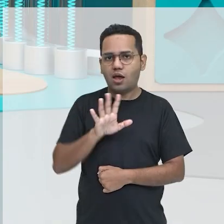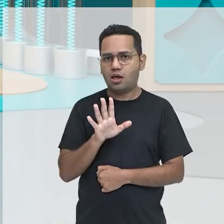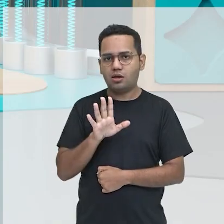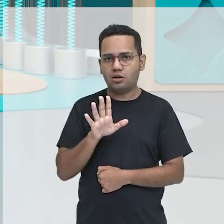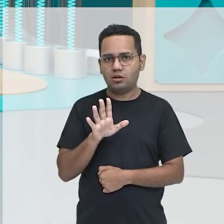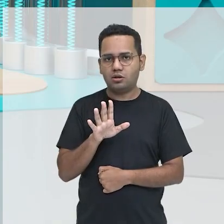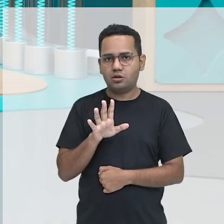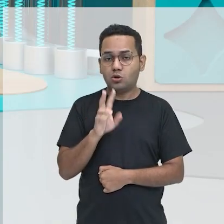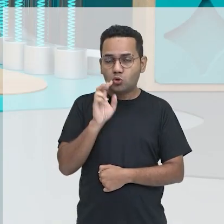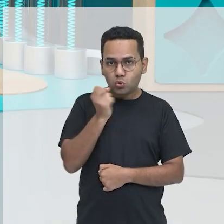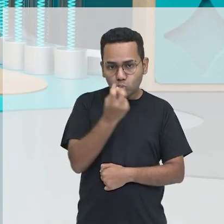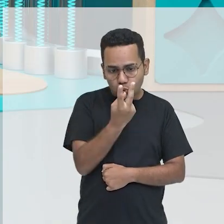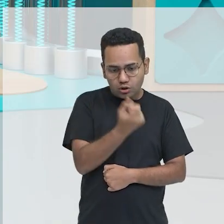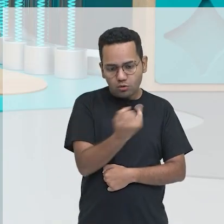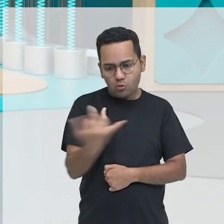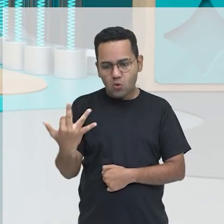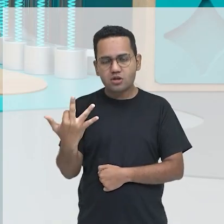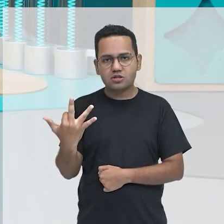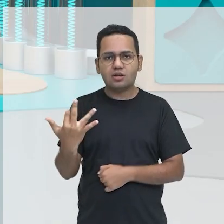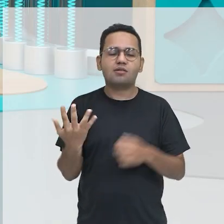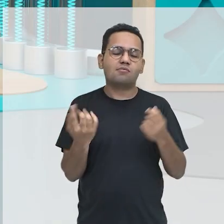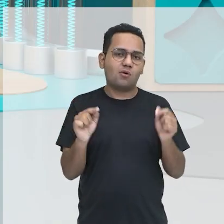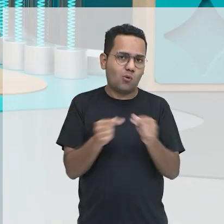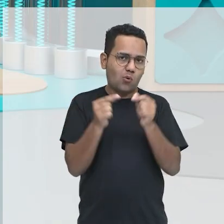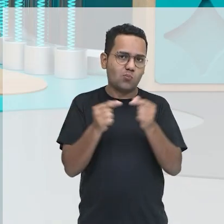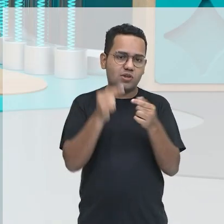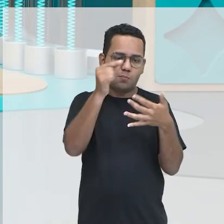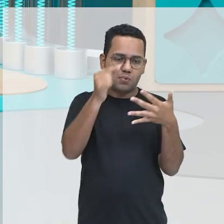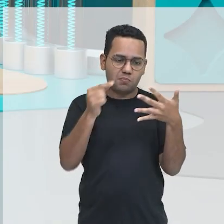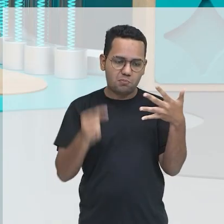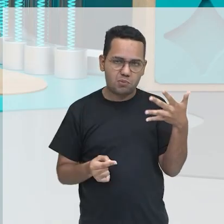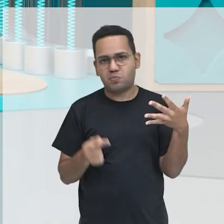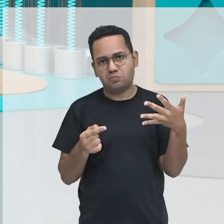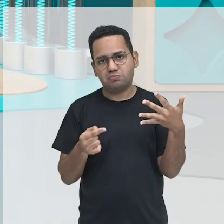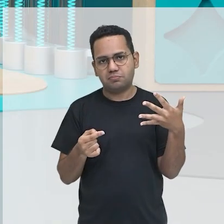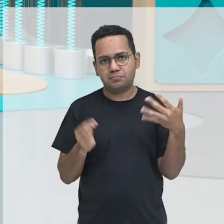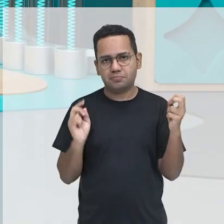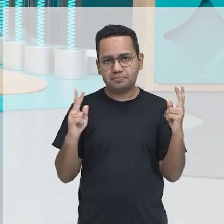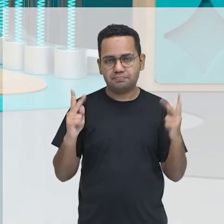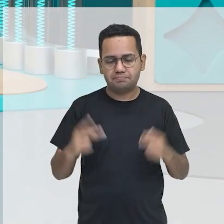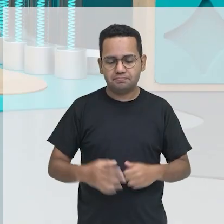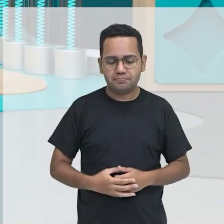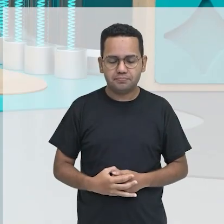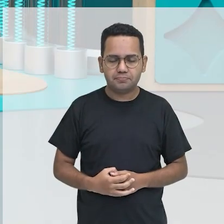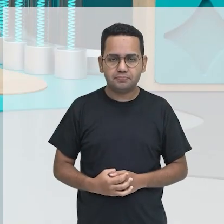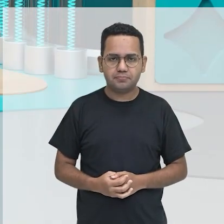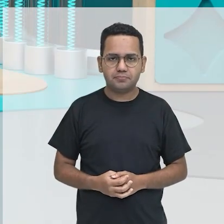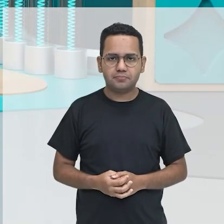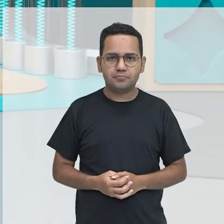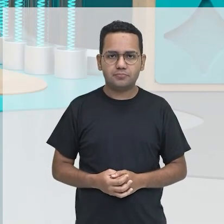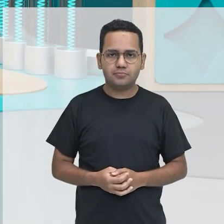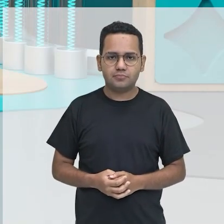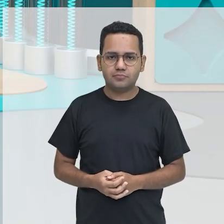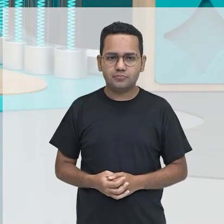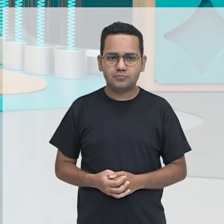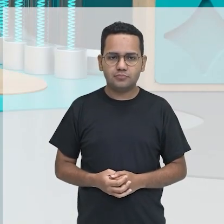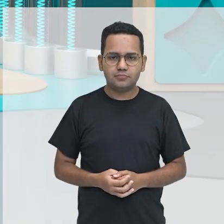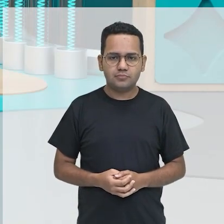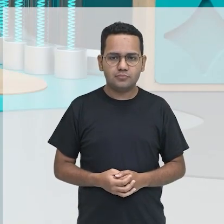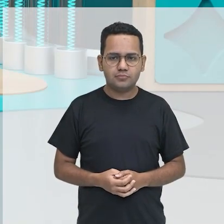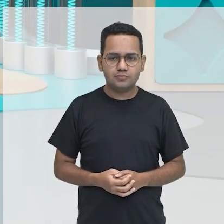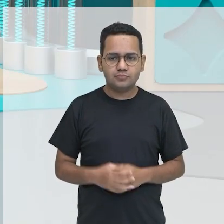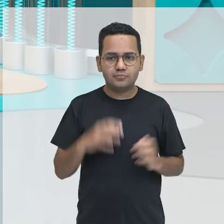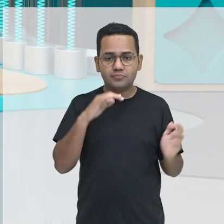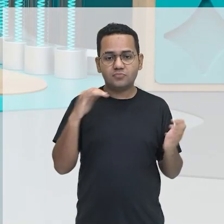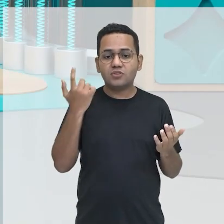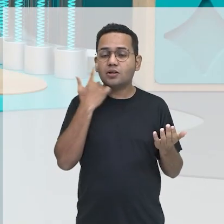dessa relação, ela vai ter essa classificação condicional, concessiva, temporal, causal e assim por diante. Tá bom? Vamos ver agora no nosso